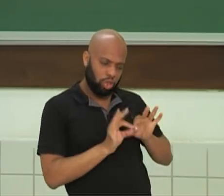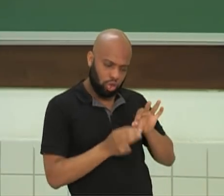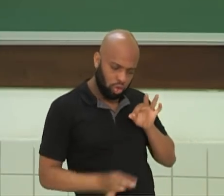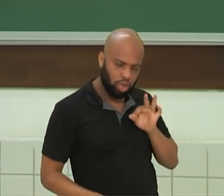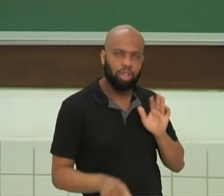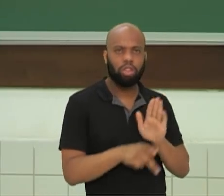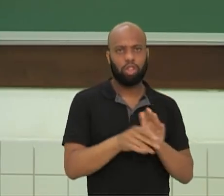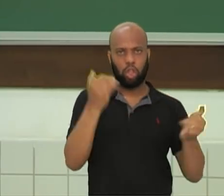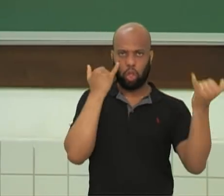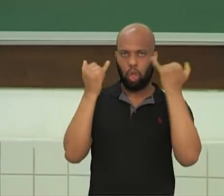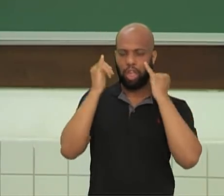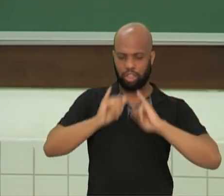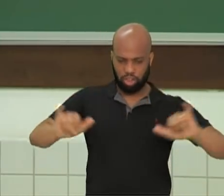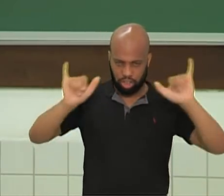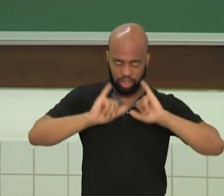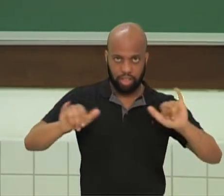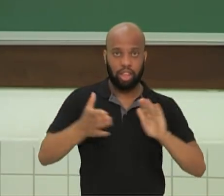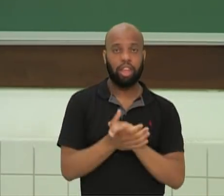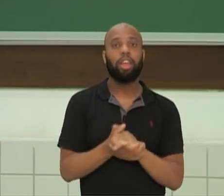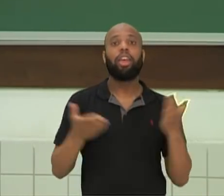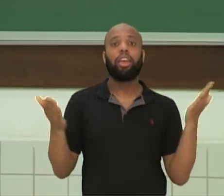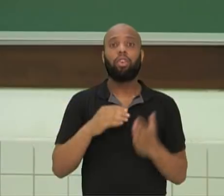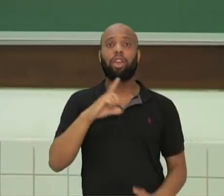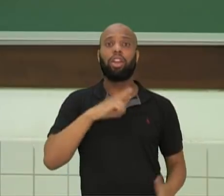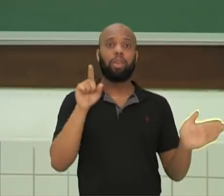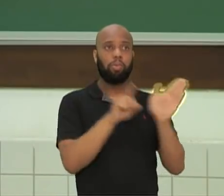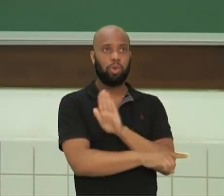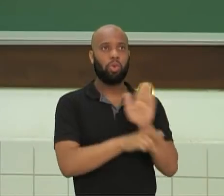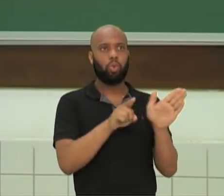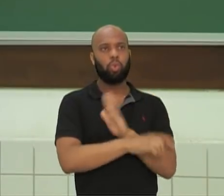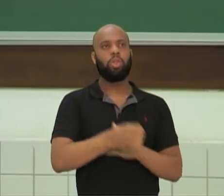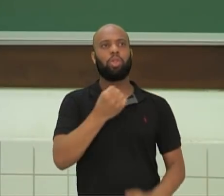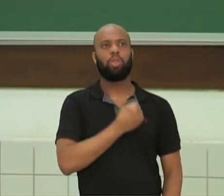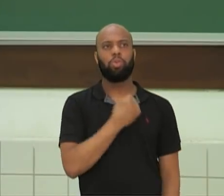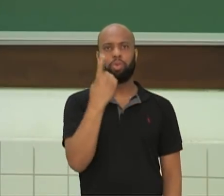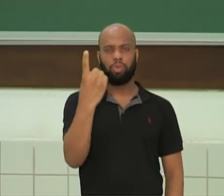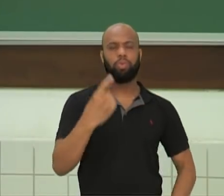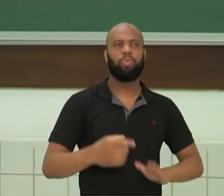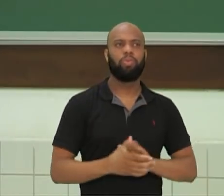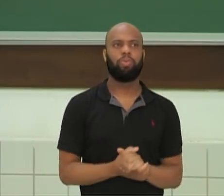da notícia, ok? Então vamos agora para o primeiro exercício.